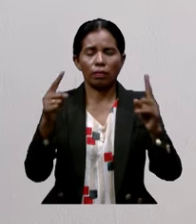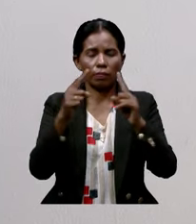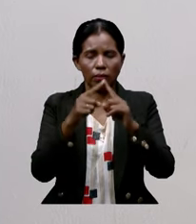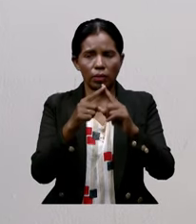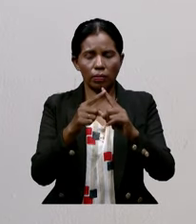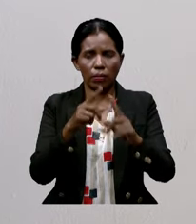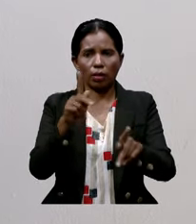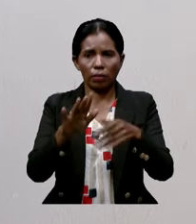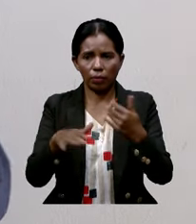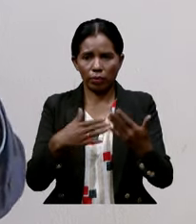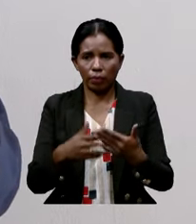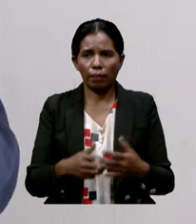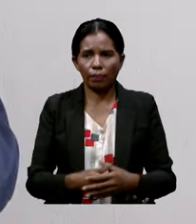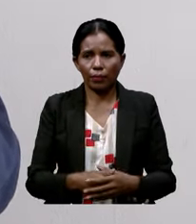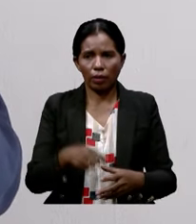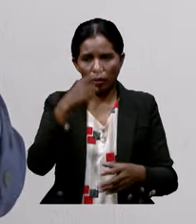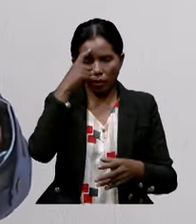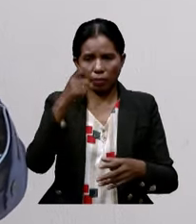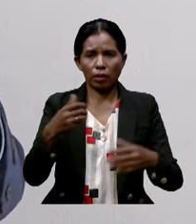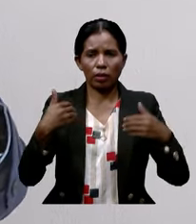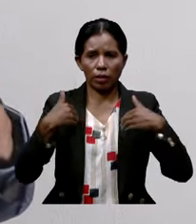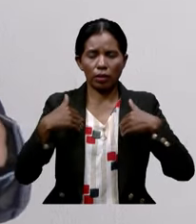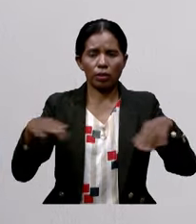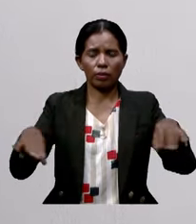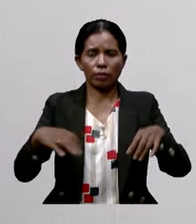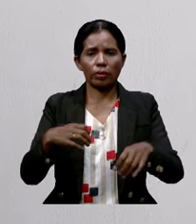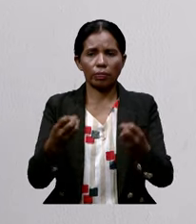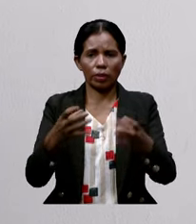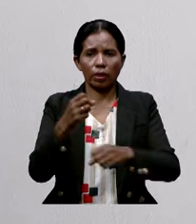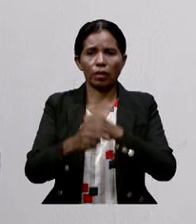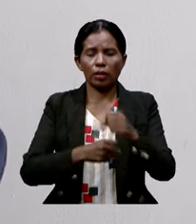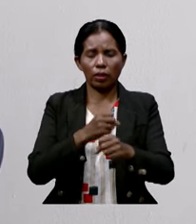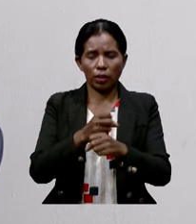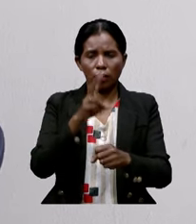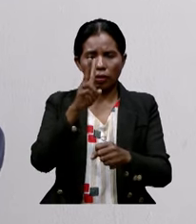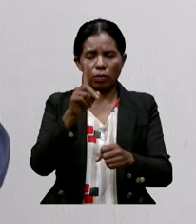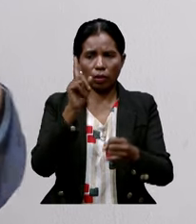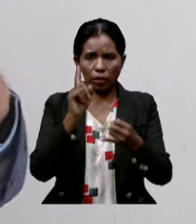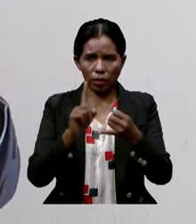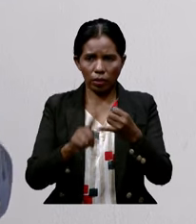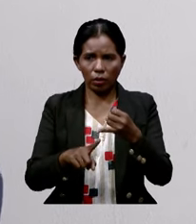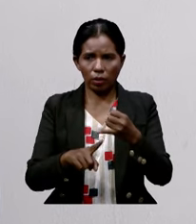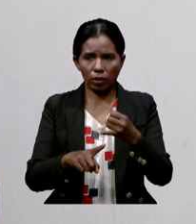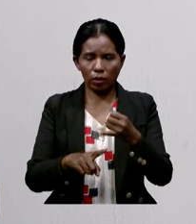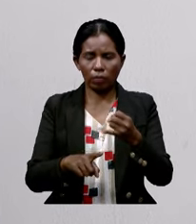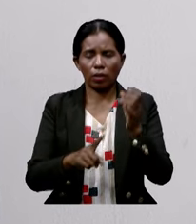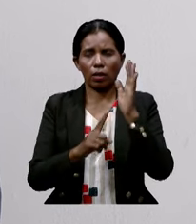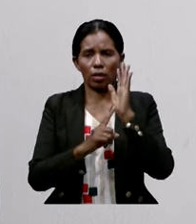para clientes irá. Tanema que aí é esforço, tinham ruaicos, hoje, melhoria,